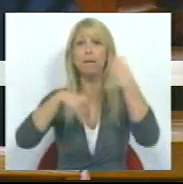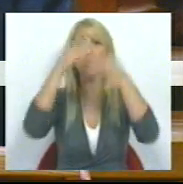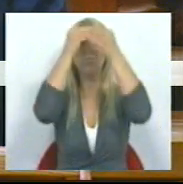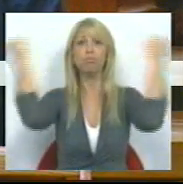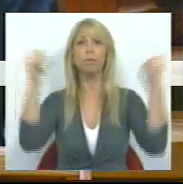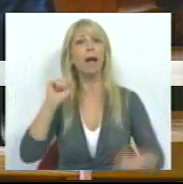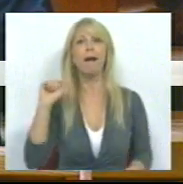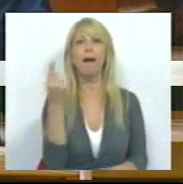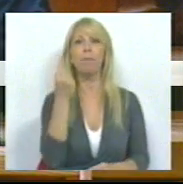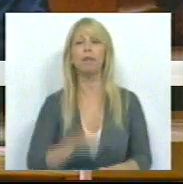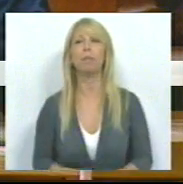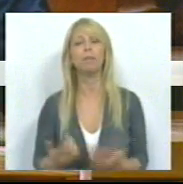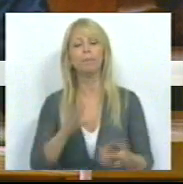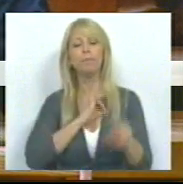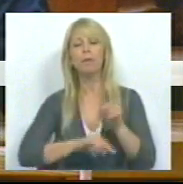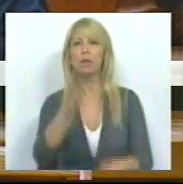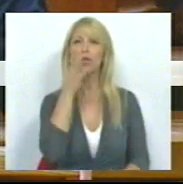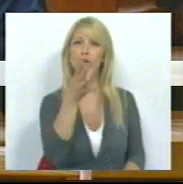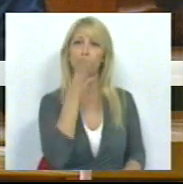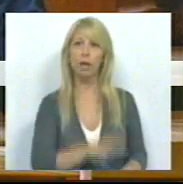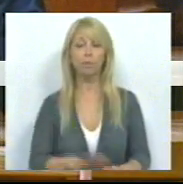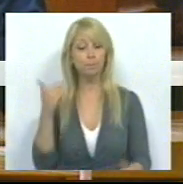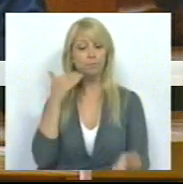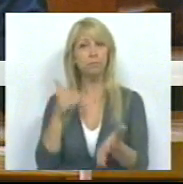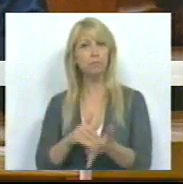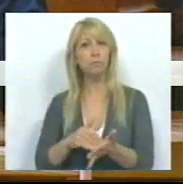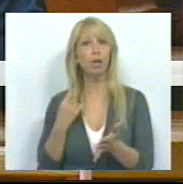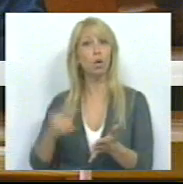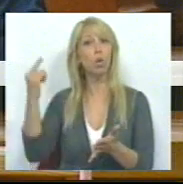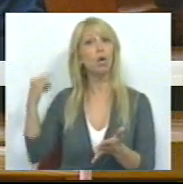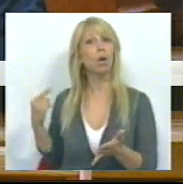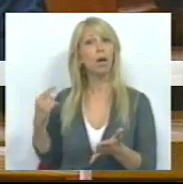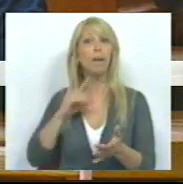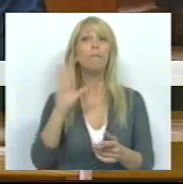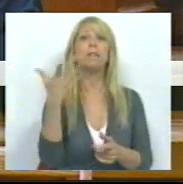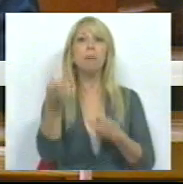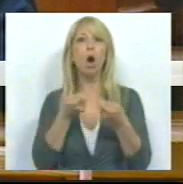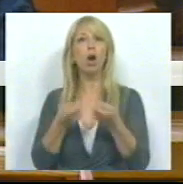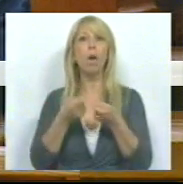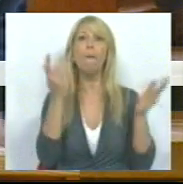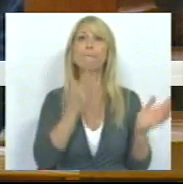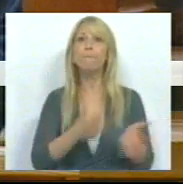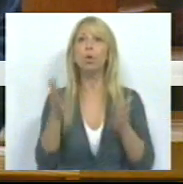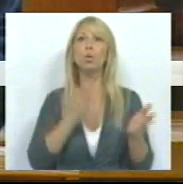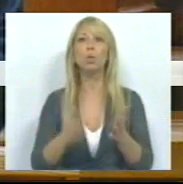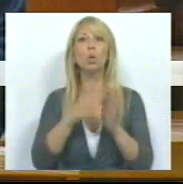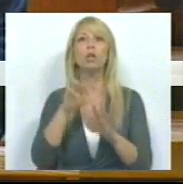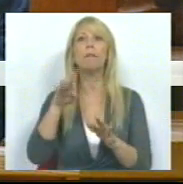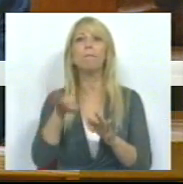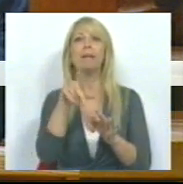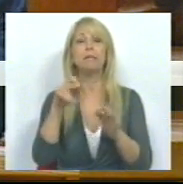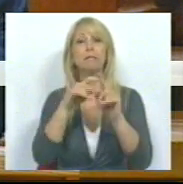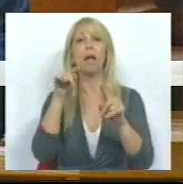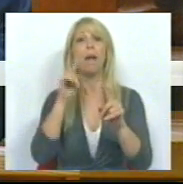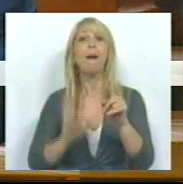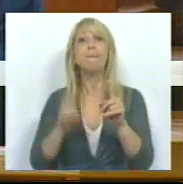rapidamente. Senhores deputados, na segunda-feira, na principal organização de produtores de maçã da Beira Alta,